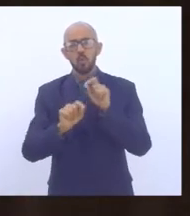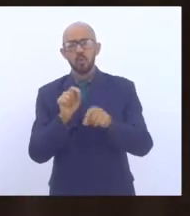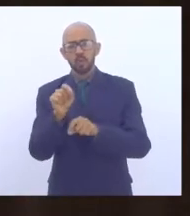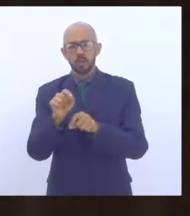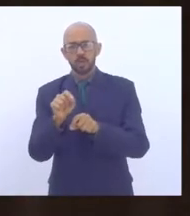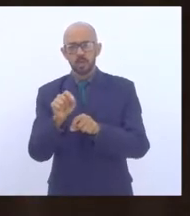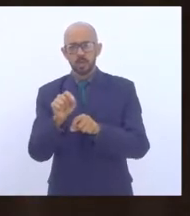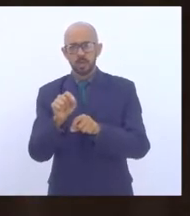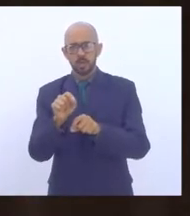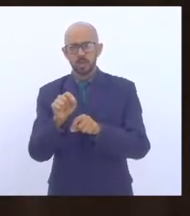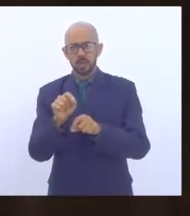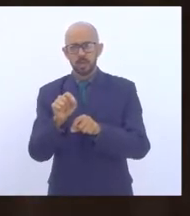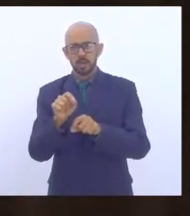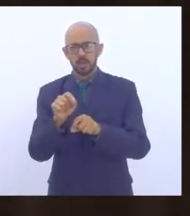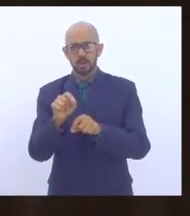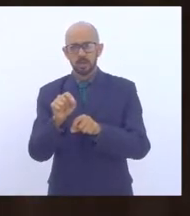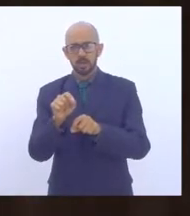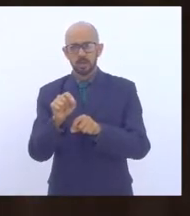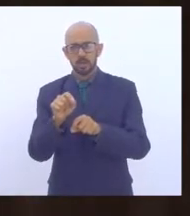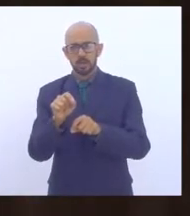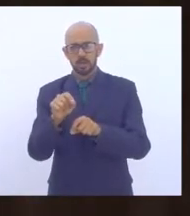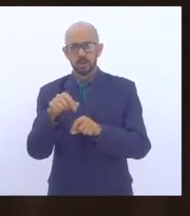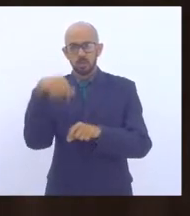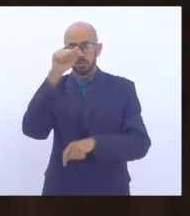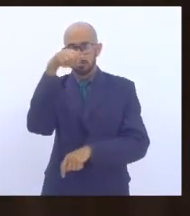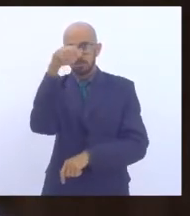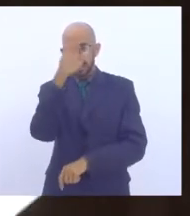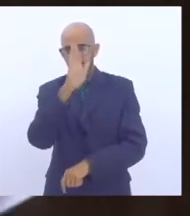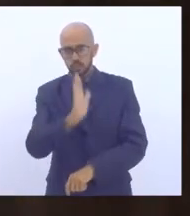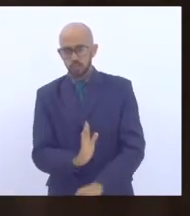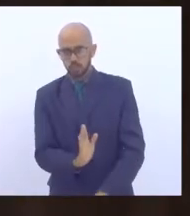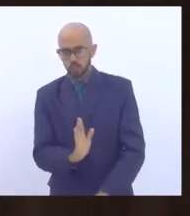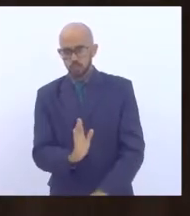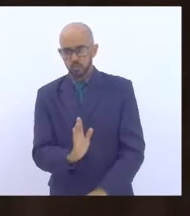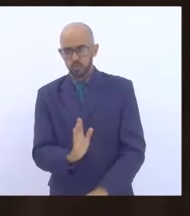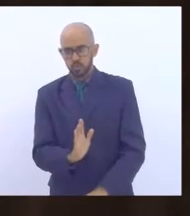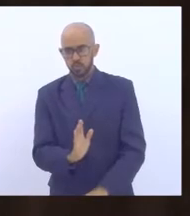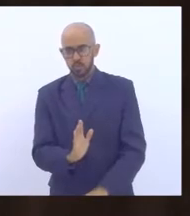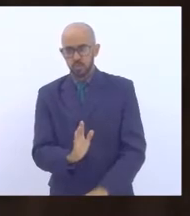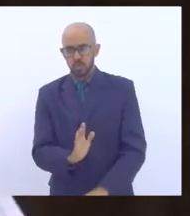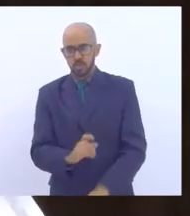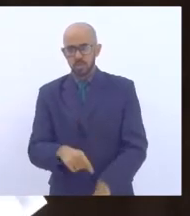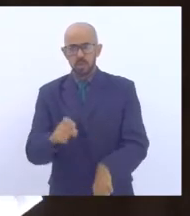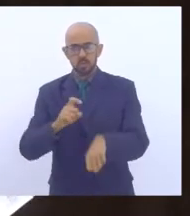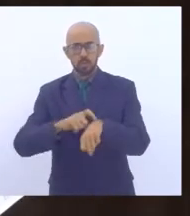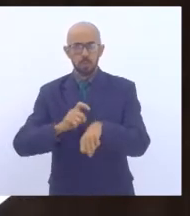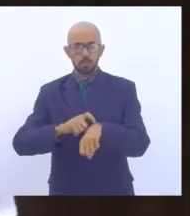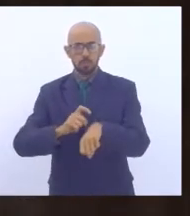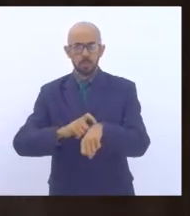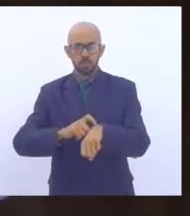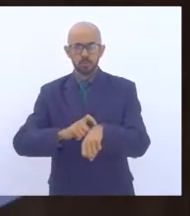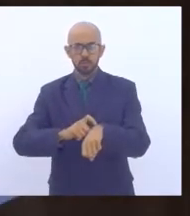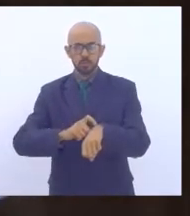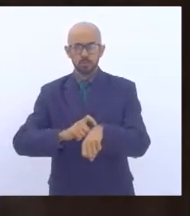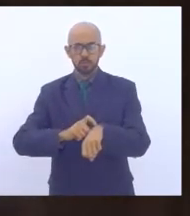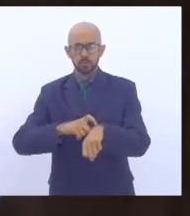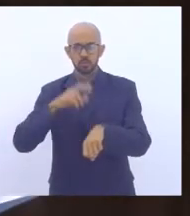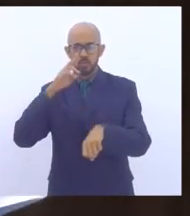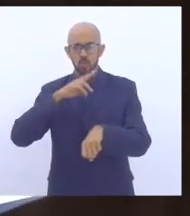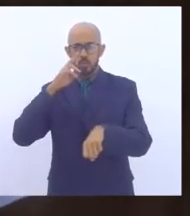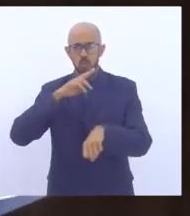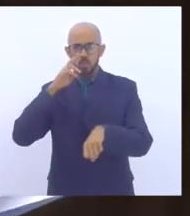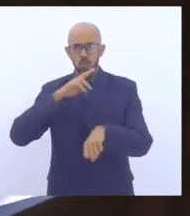o que o Brasil está em calamidade pública visto